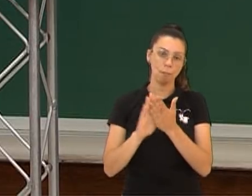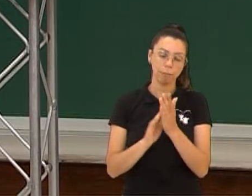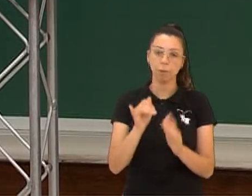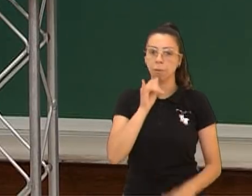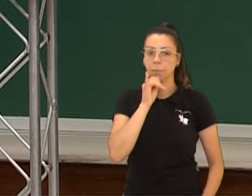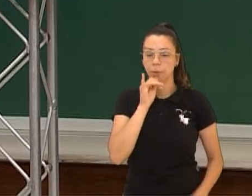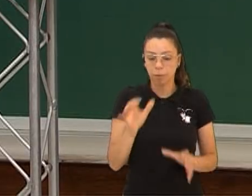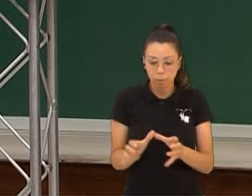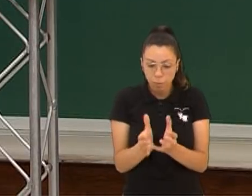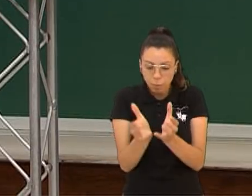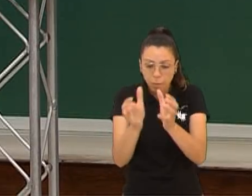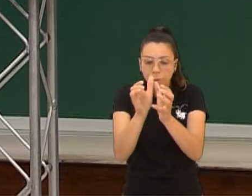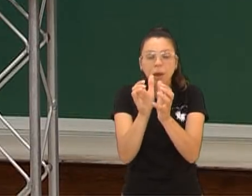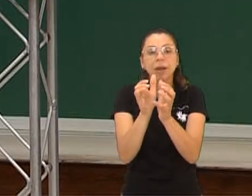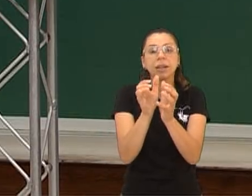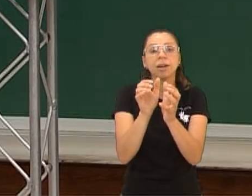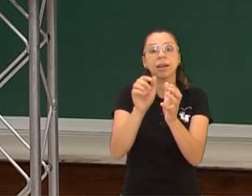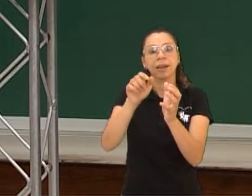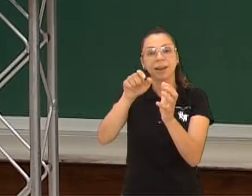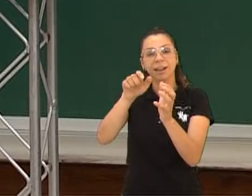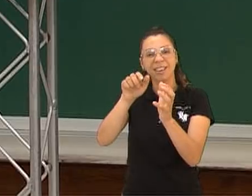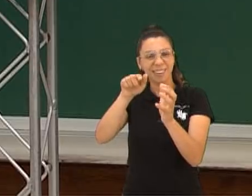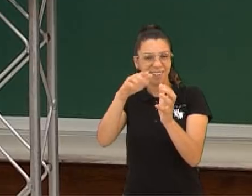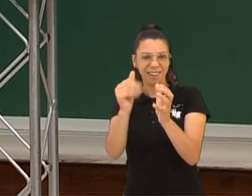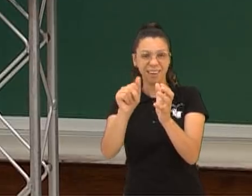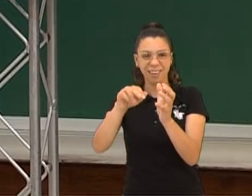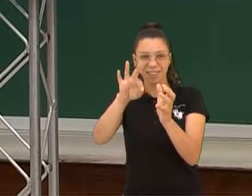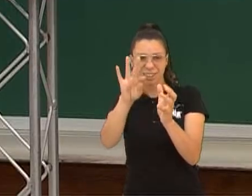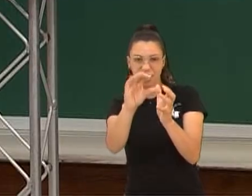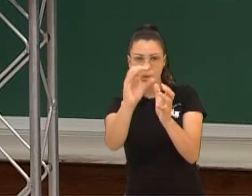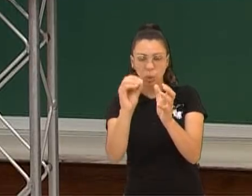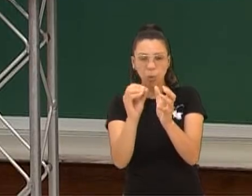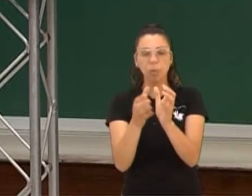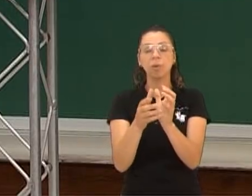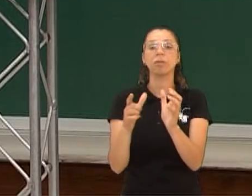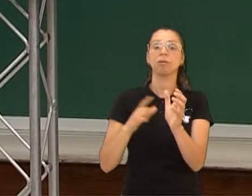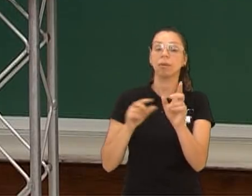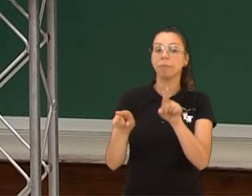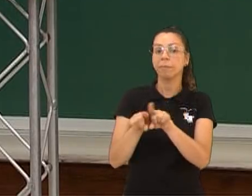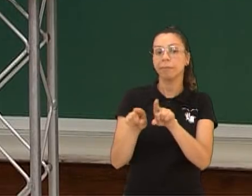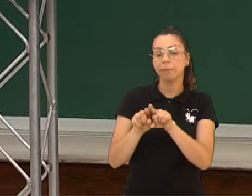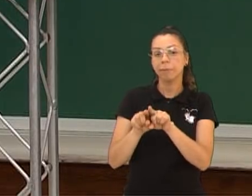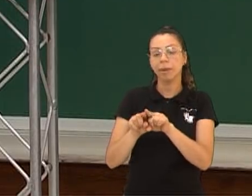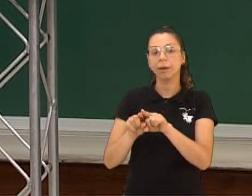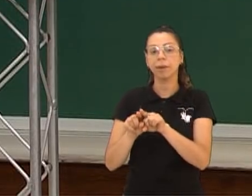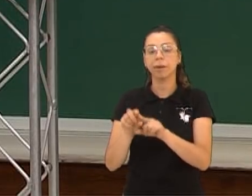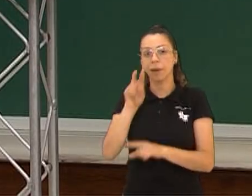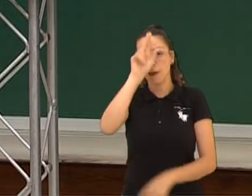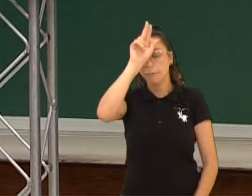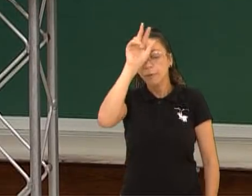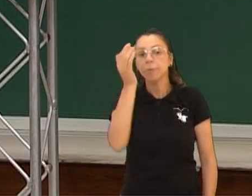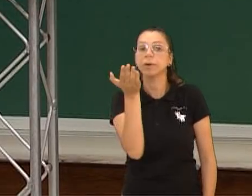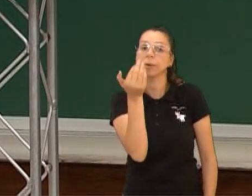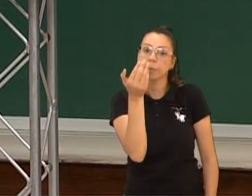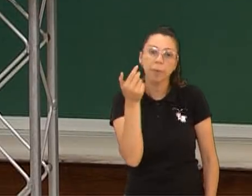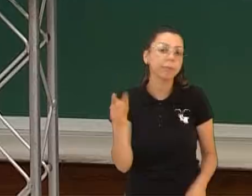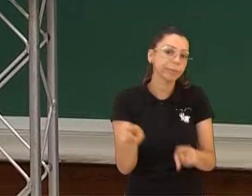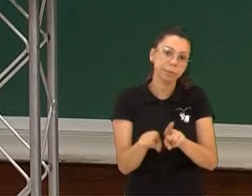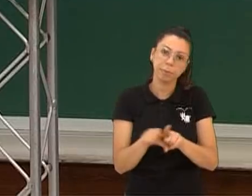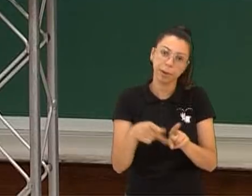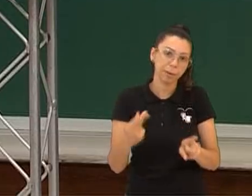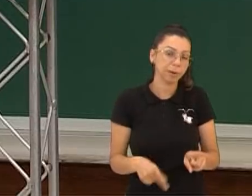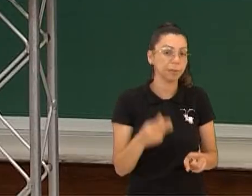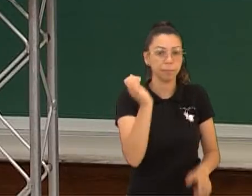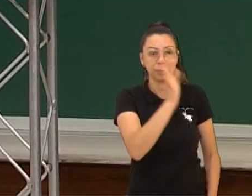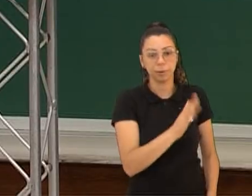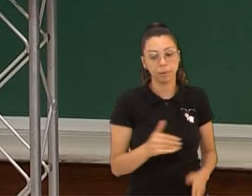cacto chique-chique, né, que é um cacto que tem no Nordeste, que as pessoas se alimentam. As formigas, né, são consumidas lá também.